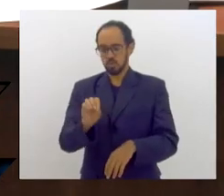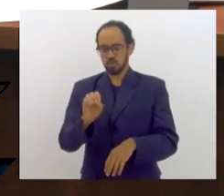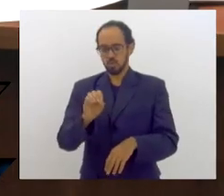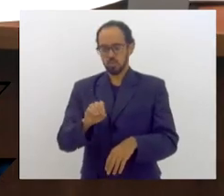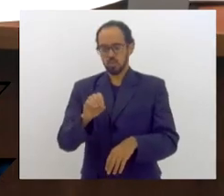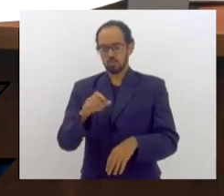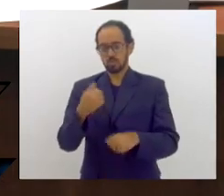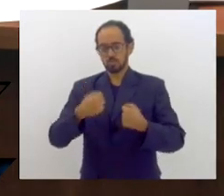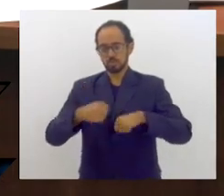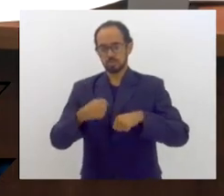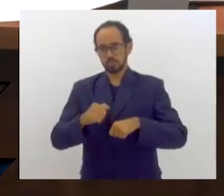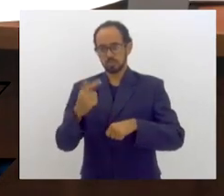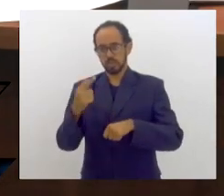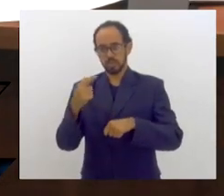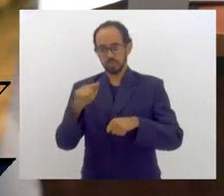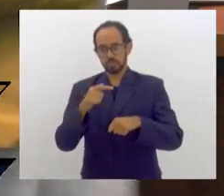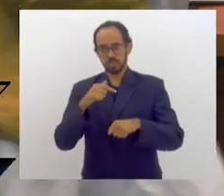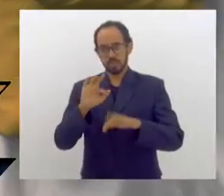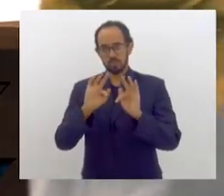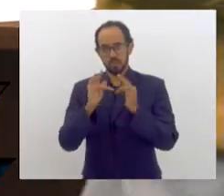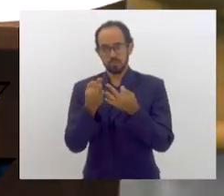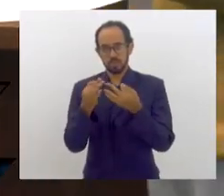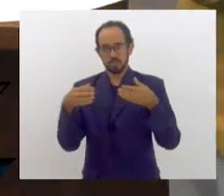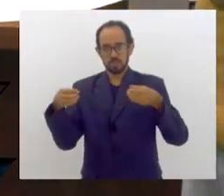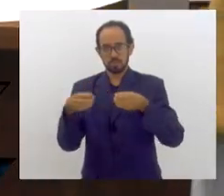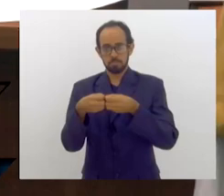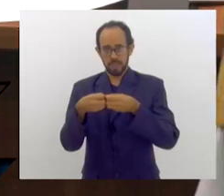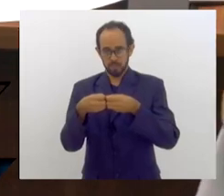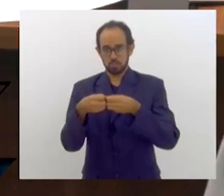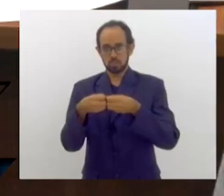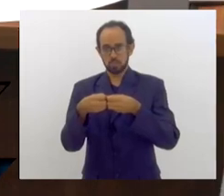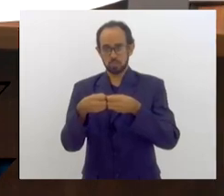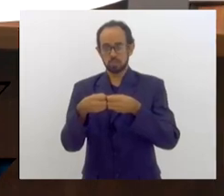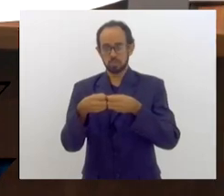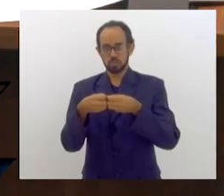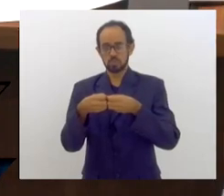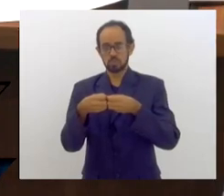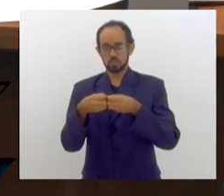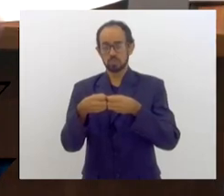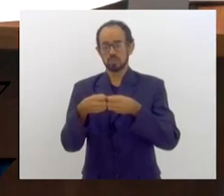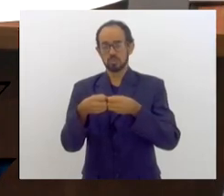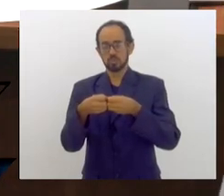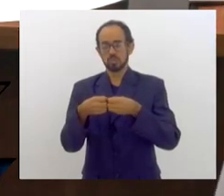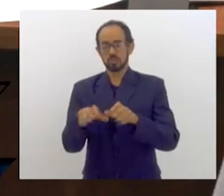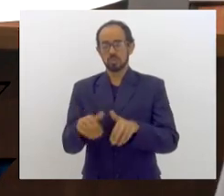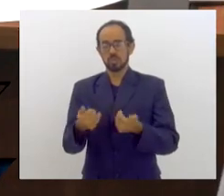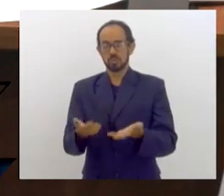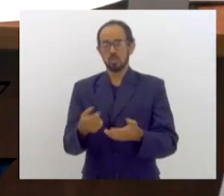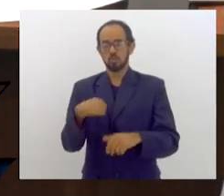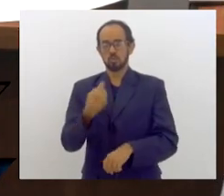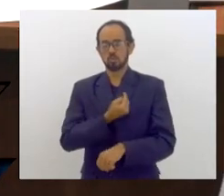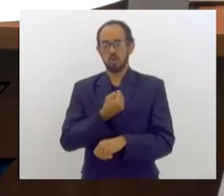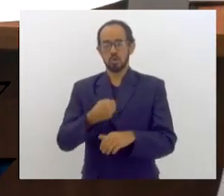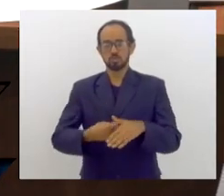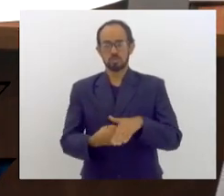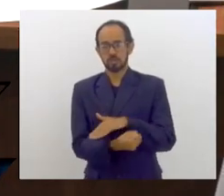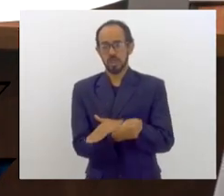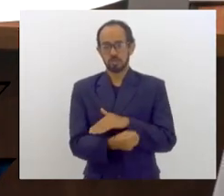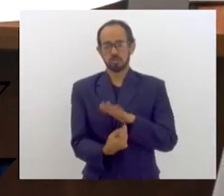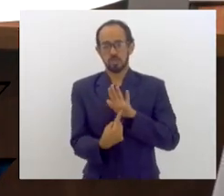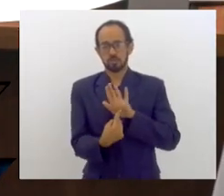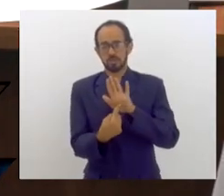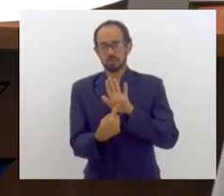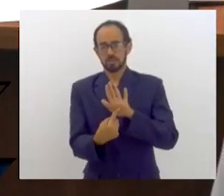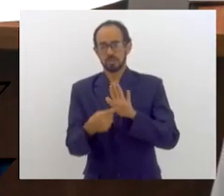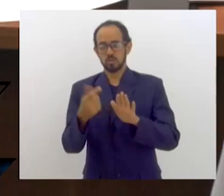precisamos garantir com que a família se aproxime do paciente, fique próximo e ao lado dele. Então, o nosso mandato está apresentando